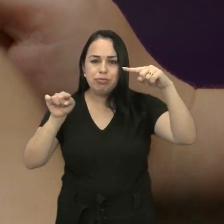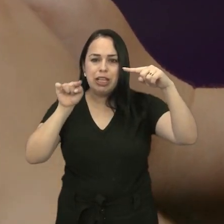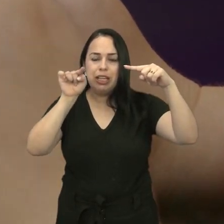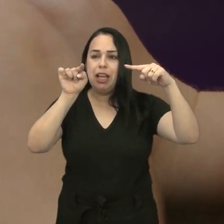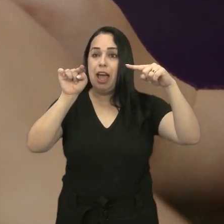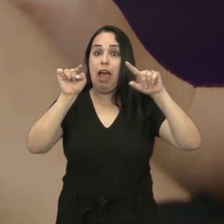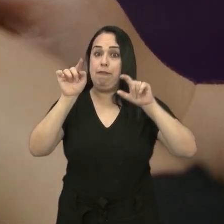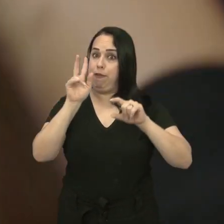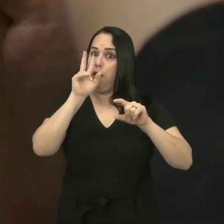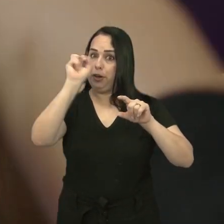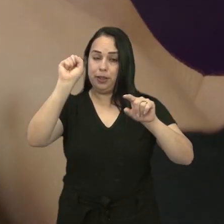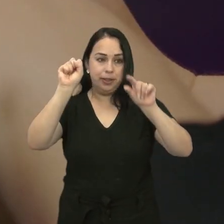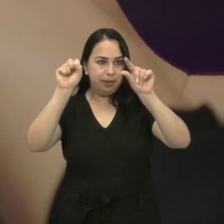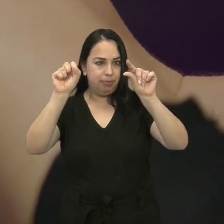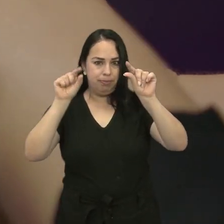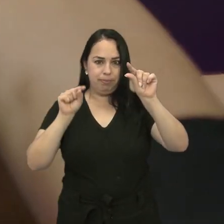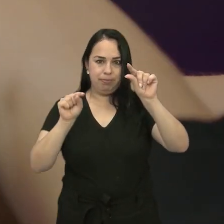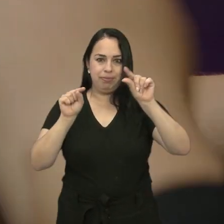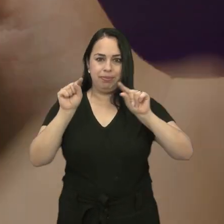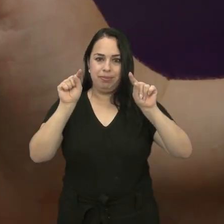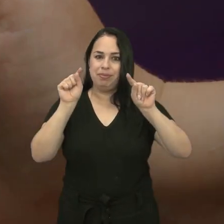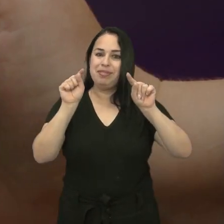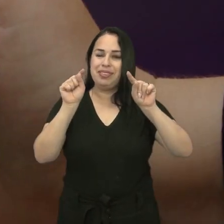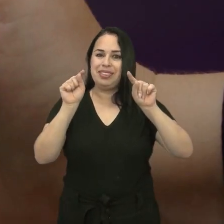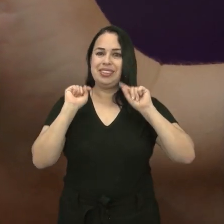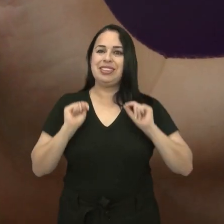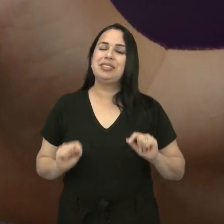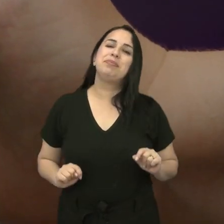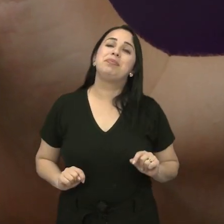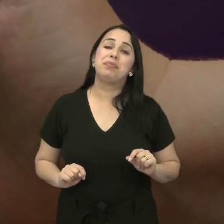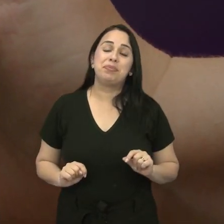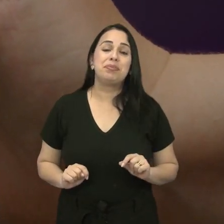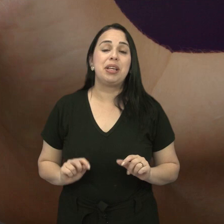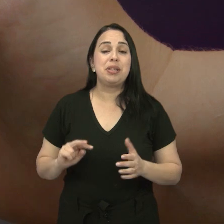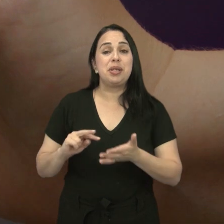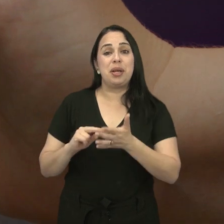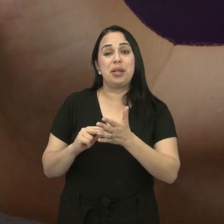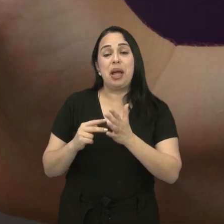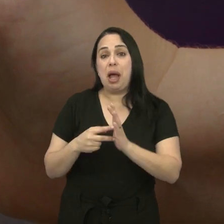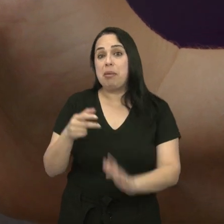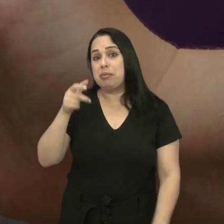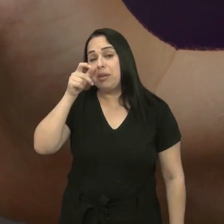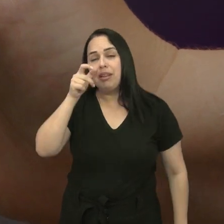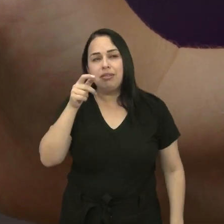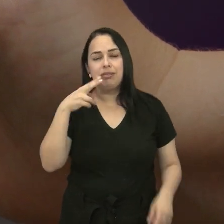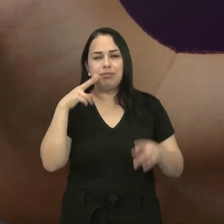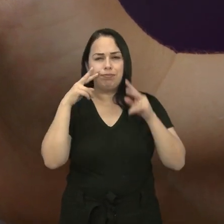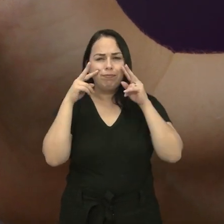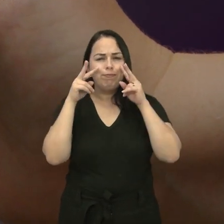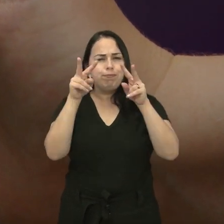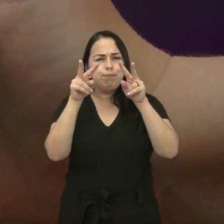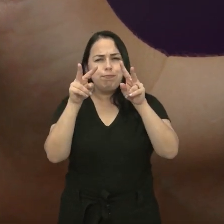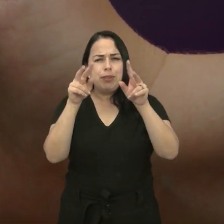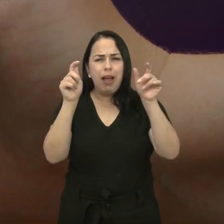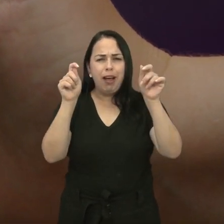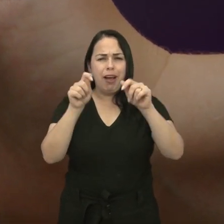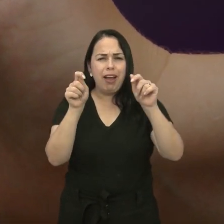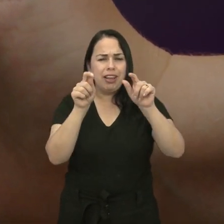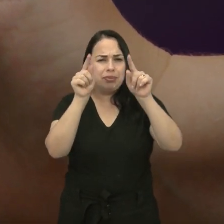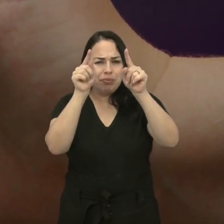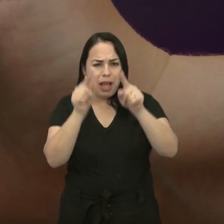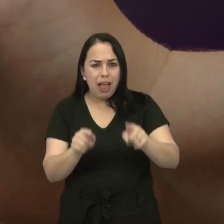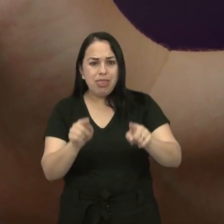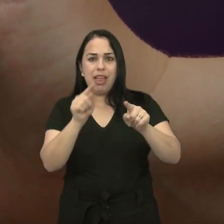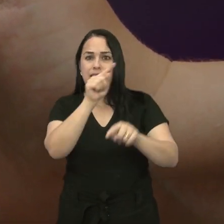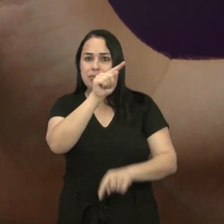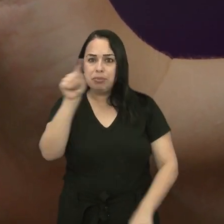é um ponto forte, ou seja, que os dois estão cada um num ponto forte. Ah. Isso que é interessante, porque os nossos olhos, eles buscam essas linhas que